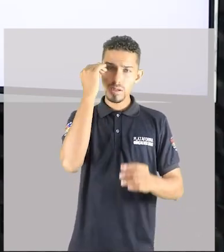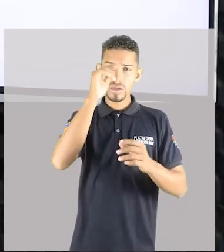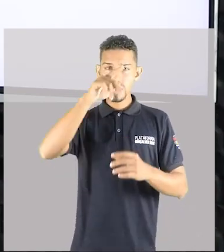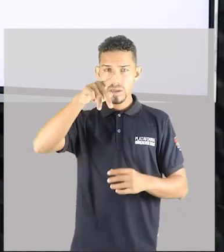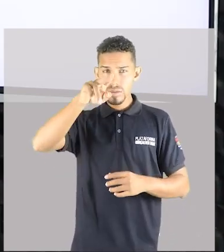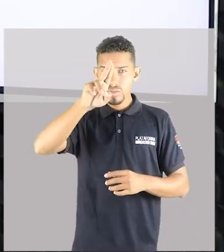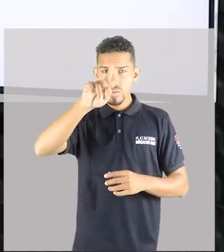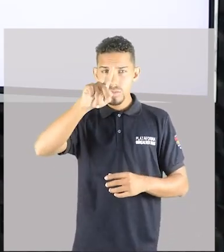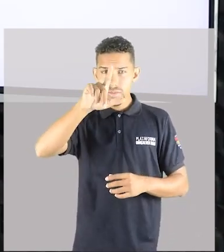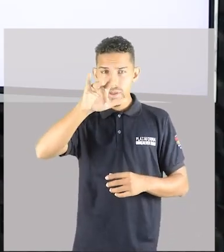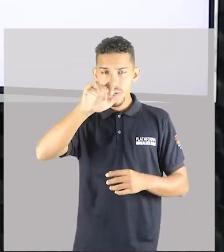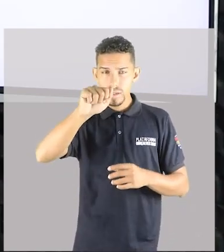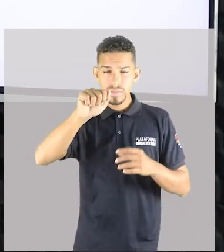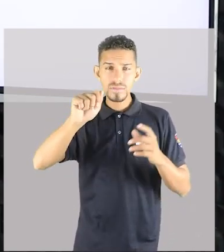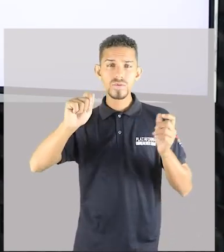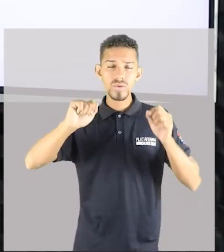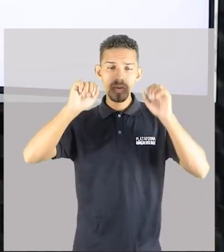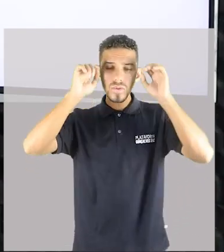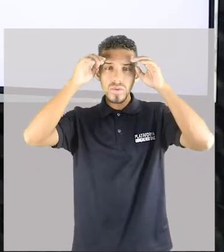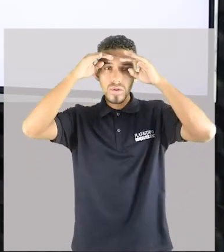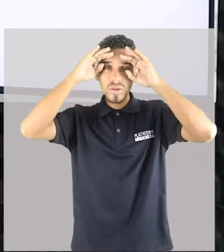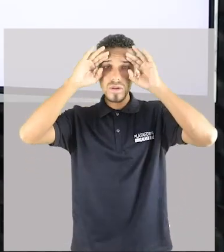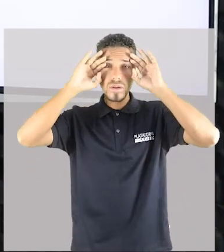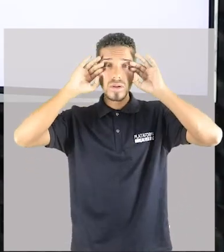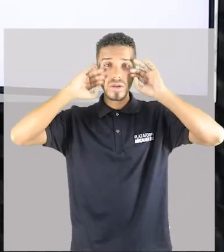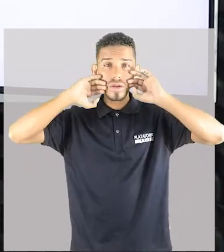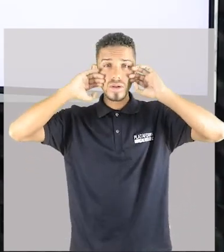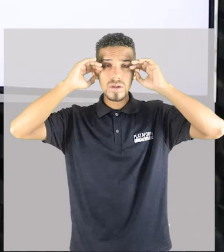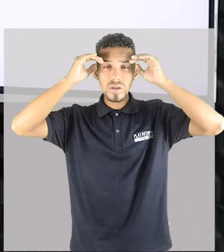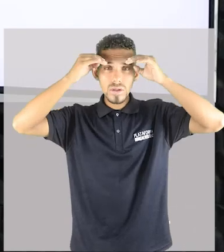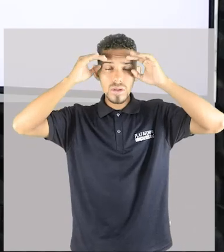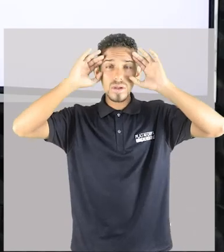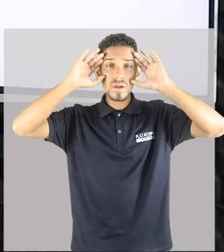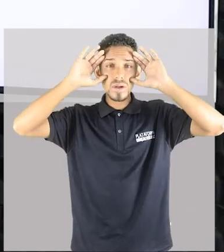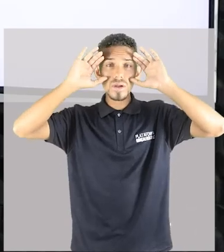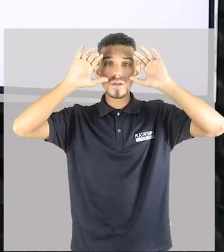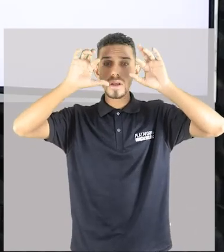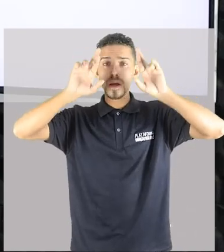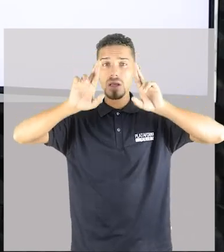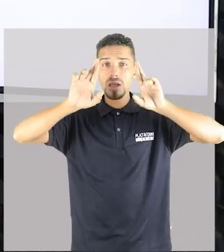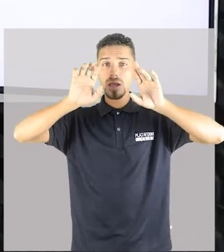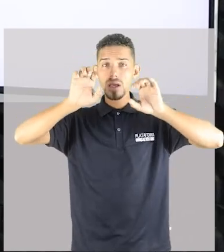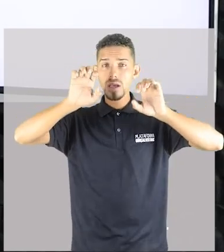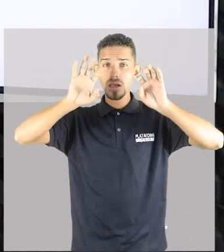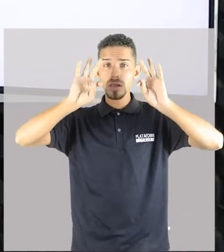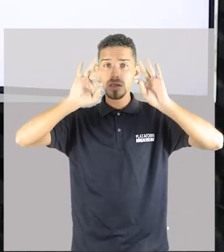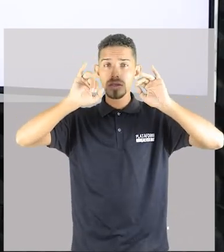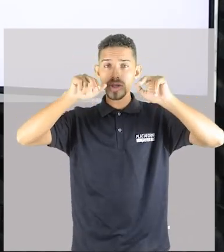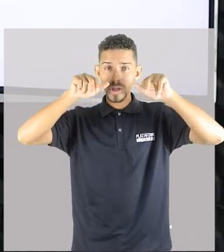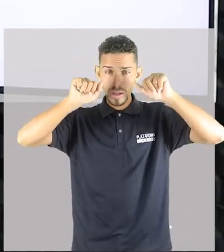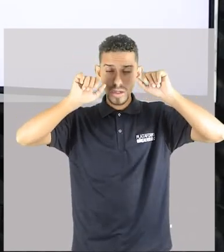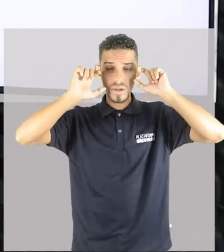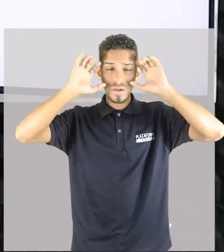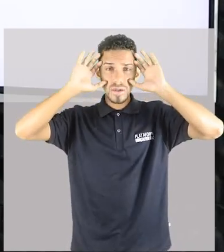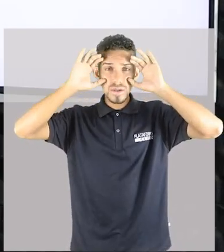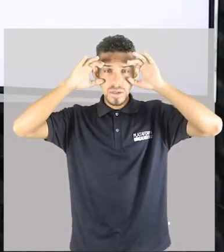cristalino projeta a imagem aqui na retina. A retina, ela pega essa luz, transforma em pulsos elétricos e através